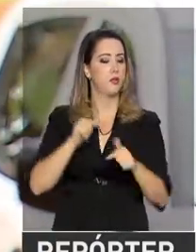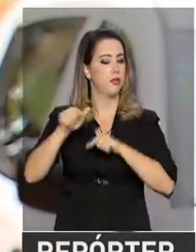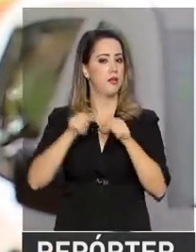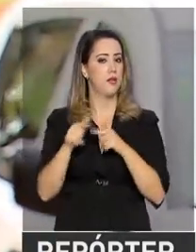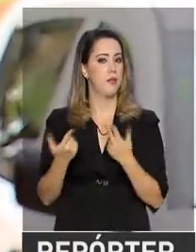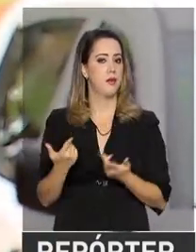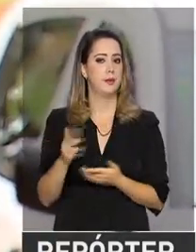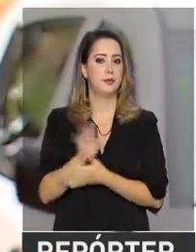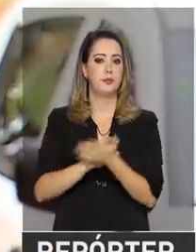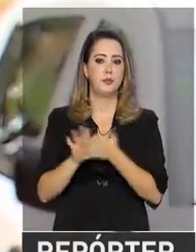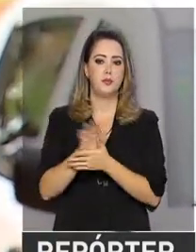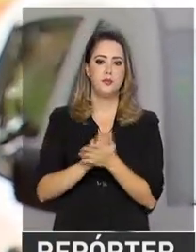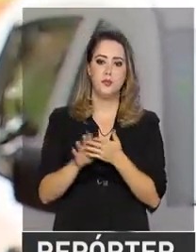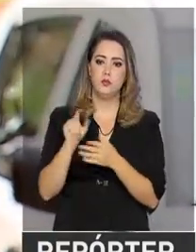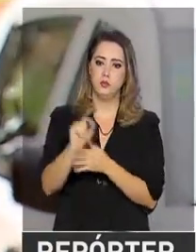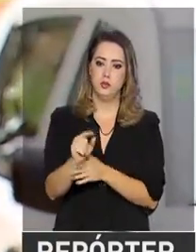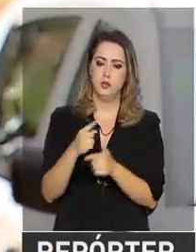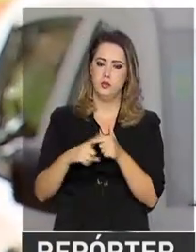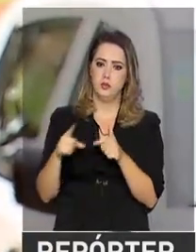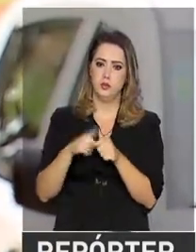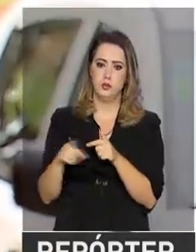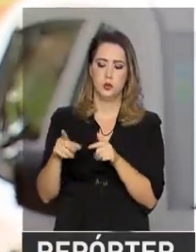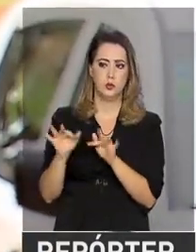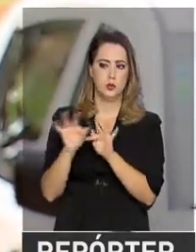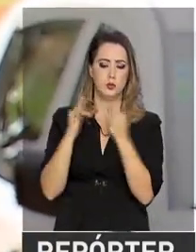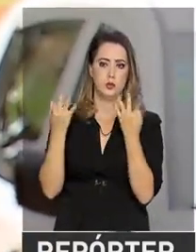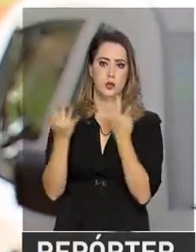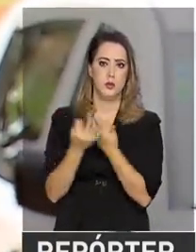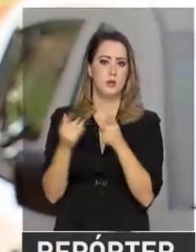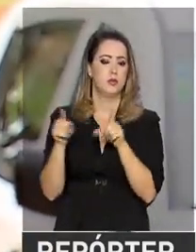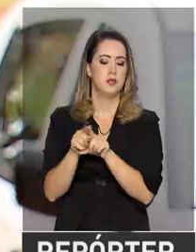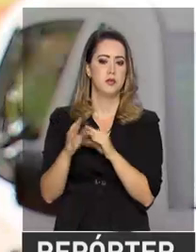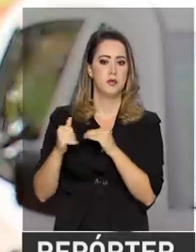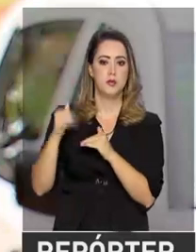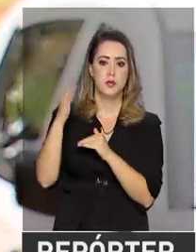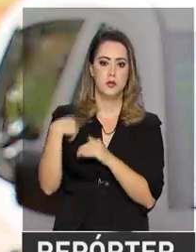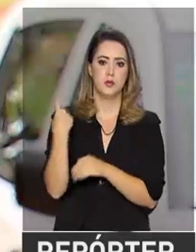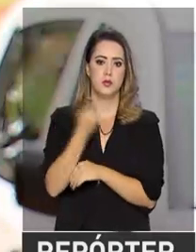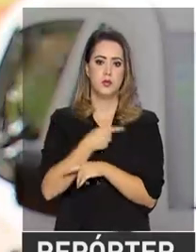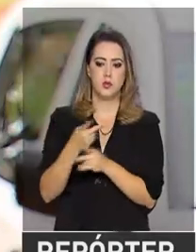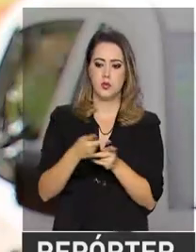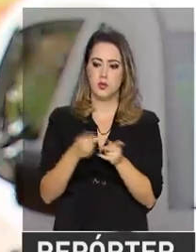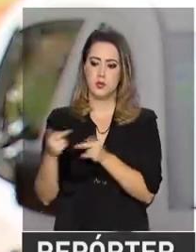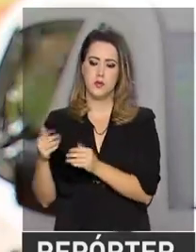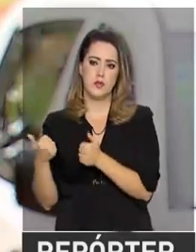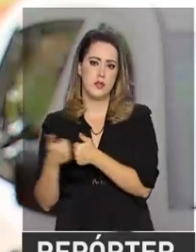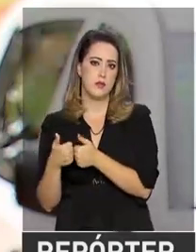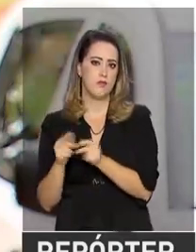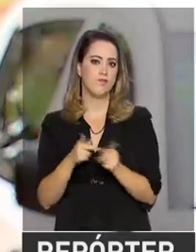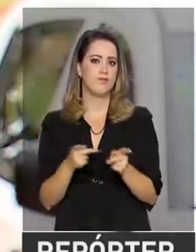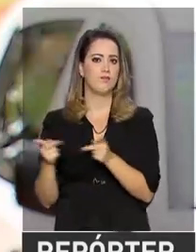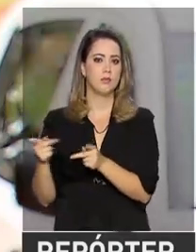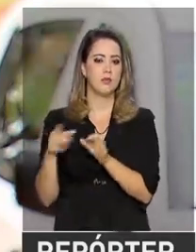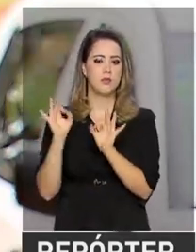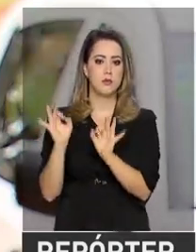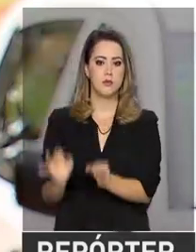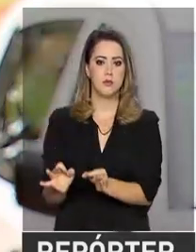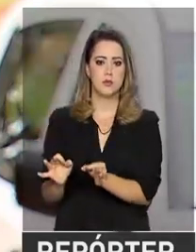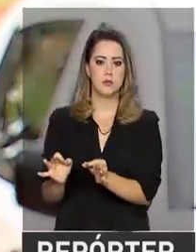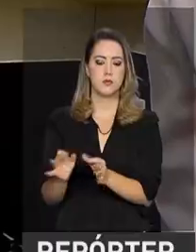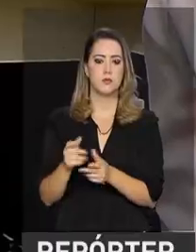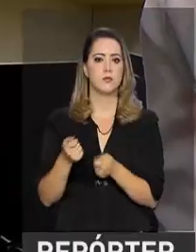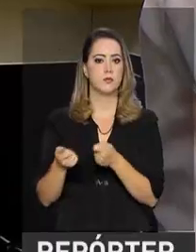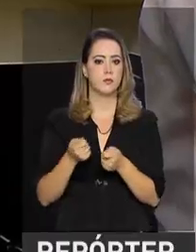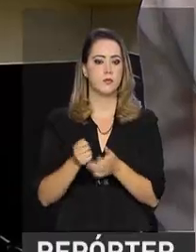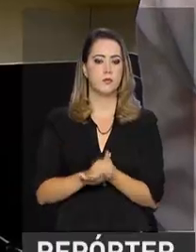e deixe que a situação familiar e além dos nossos vizinhos esteja absolutamente sob controle